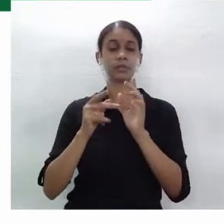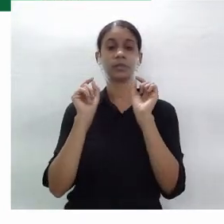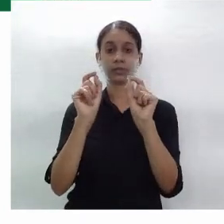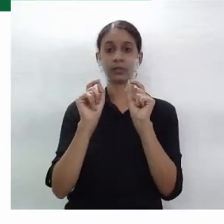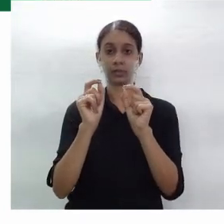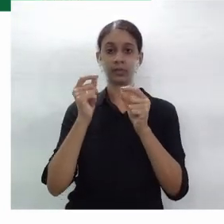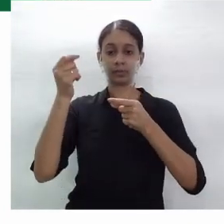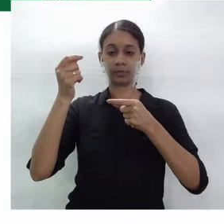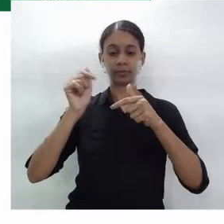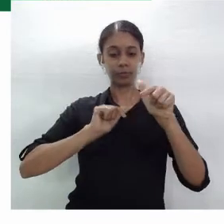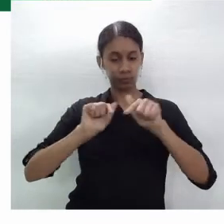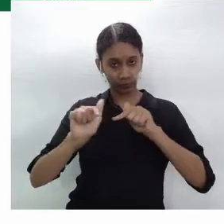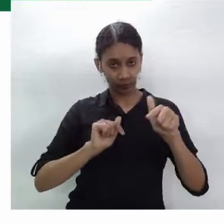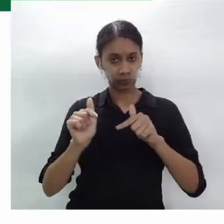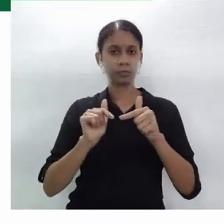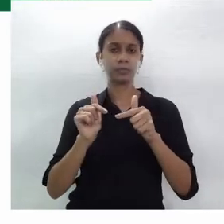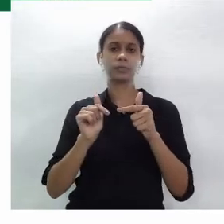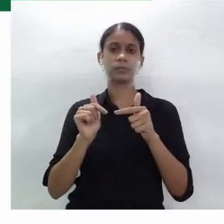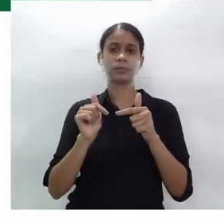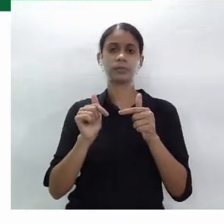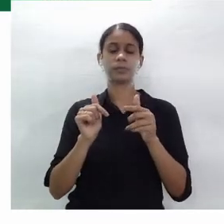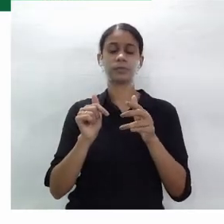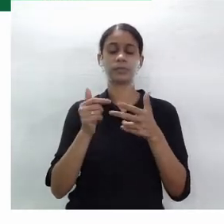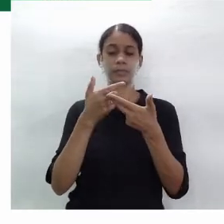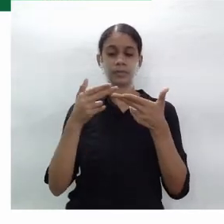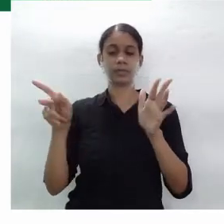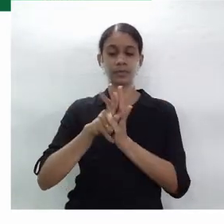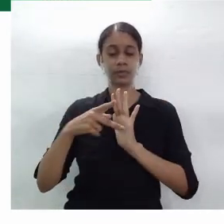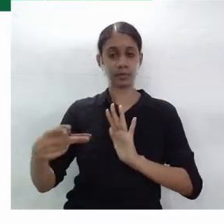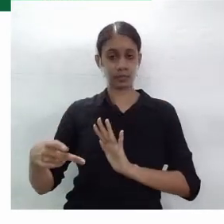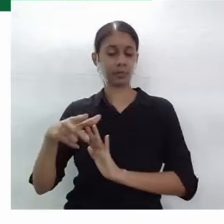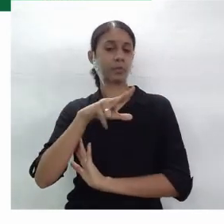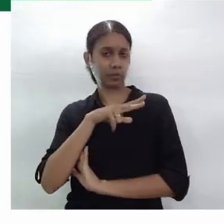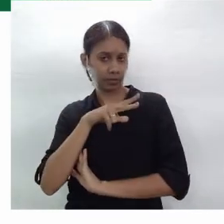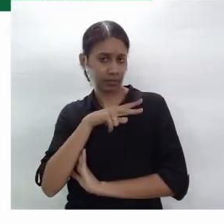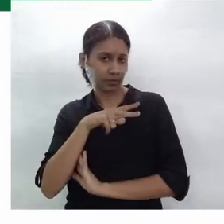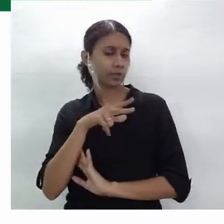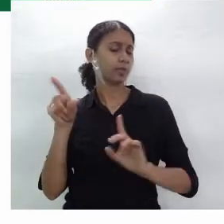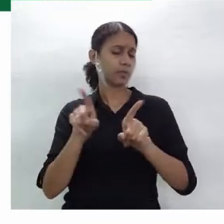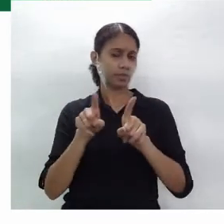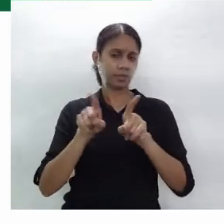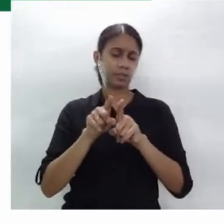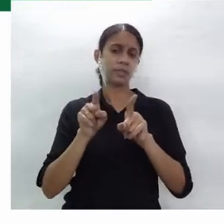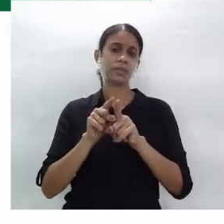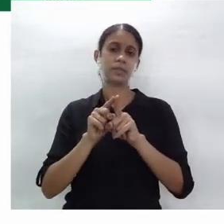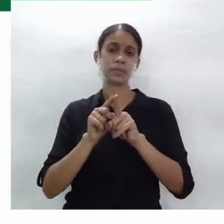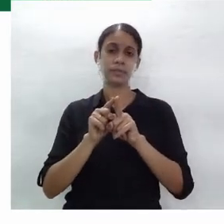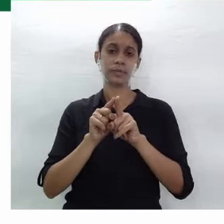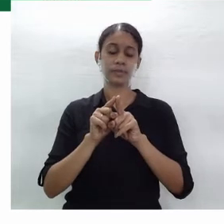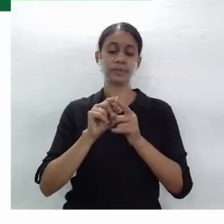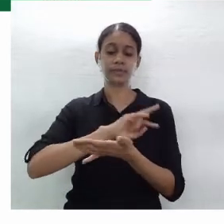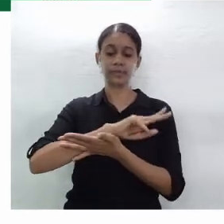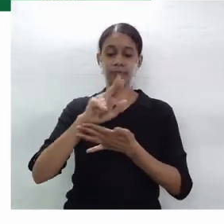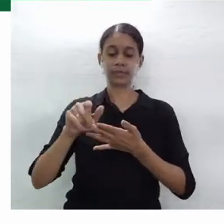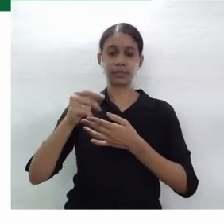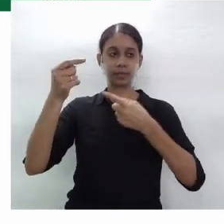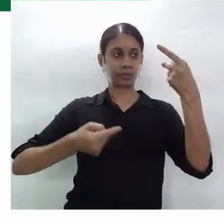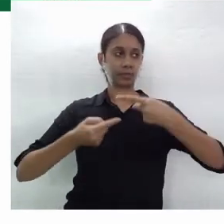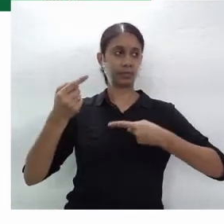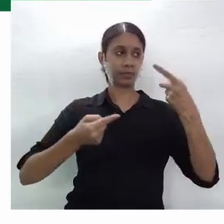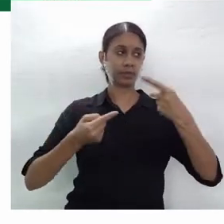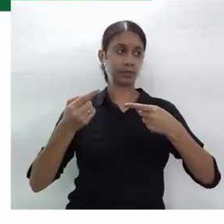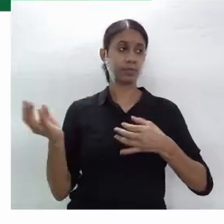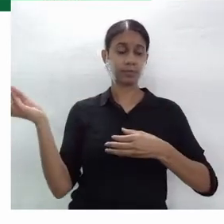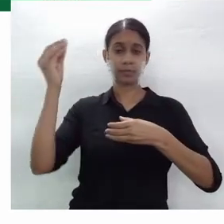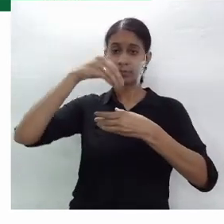trabalho, a propriedade privada, a iniciativa e o pluralismo político. Então, dentro de um